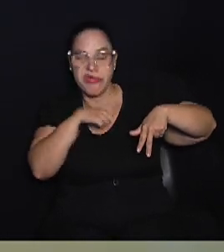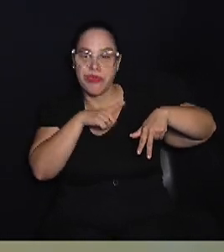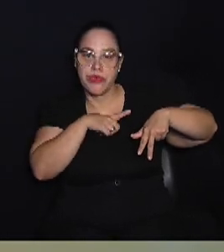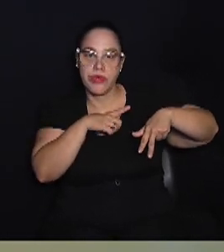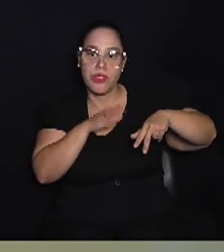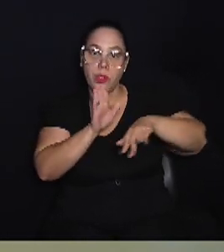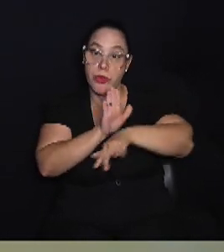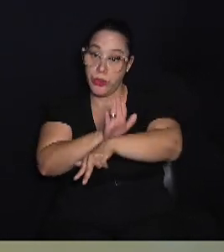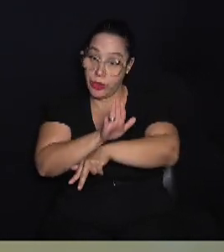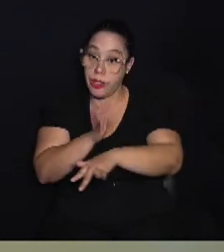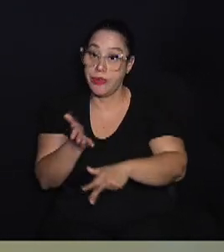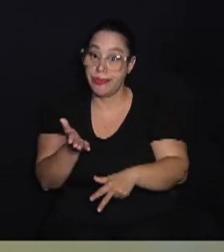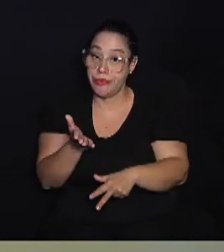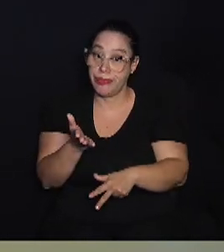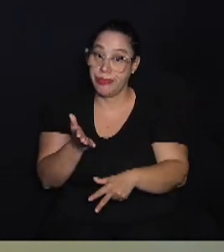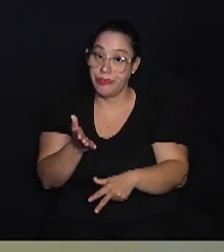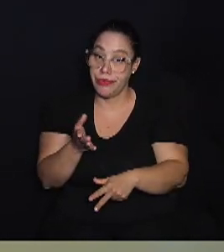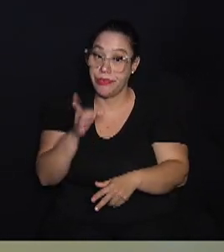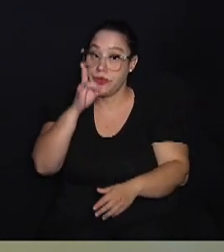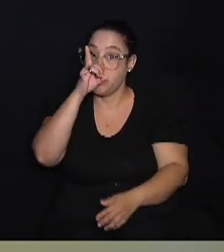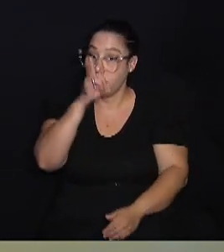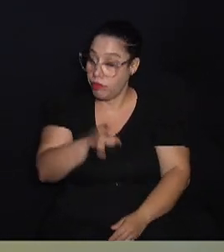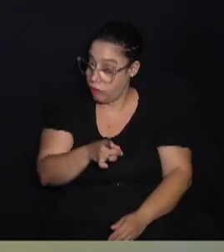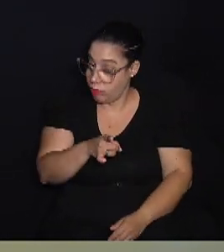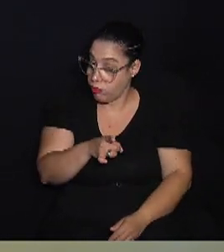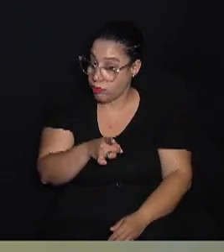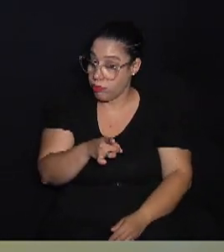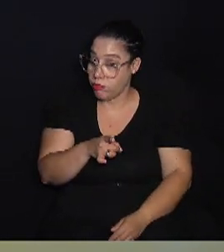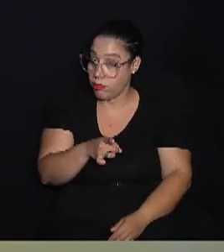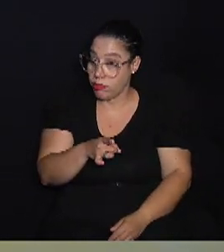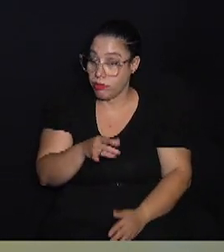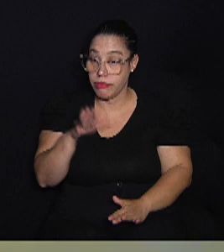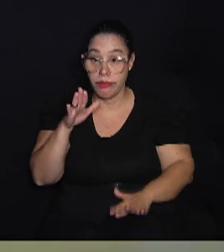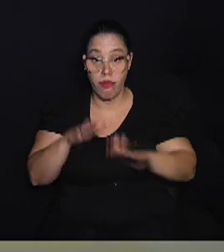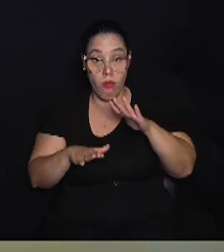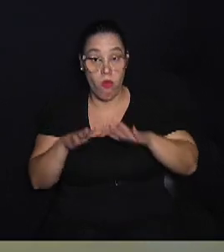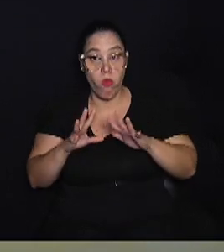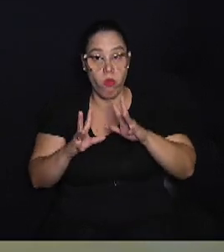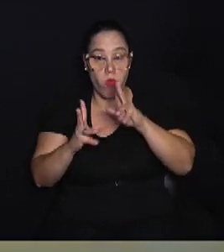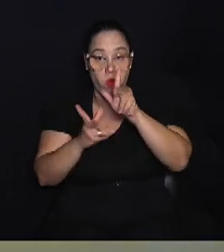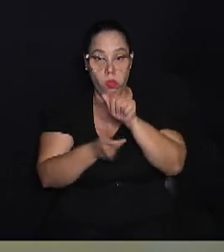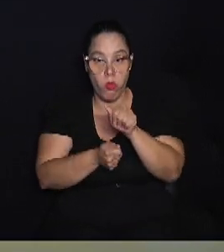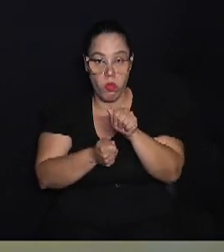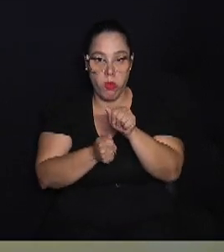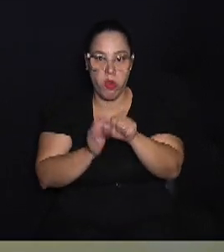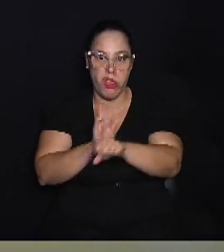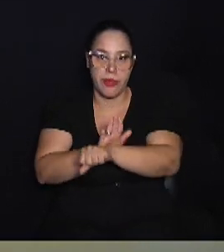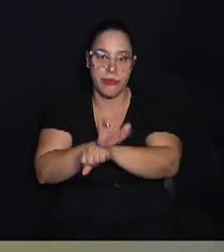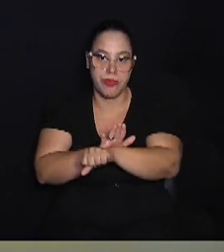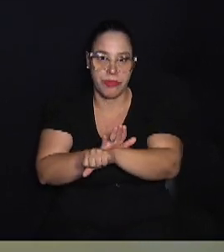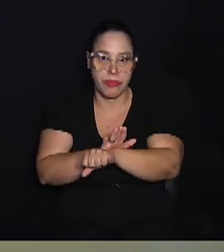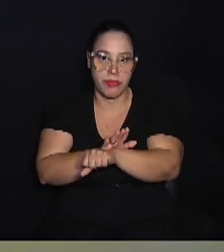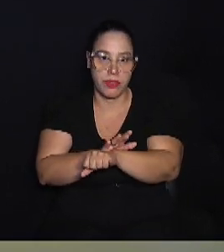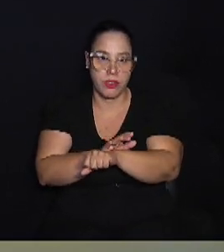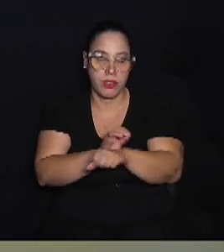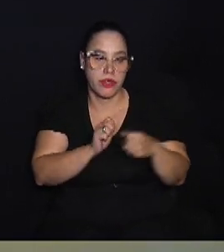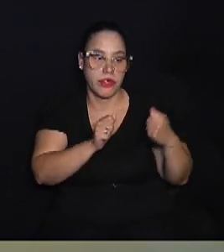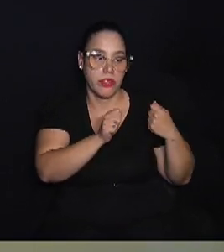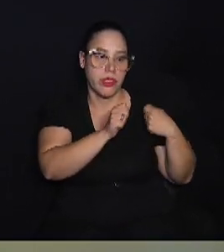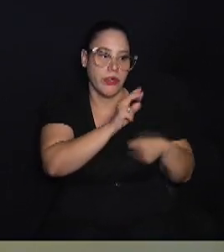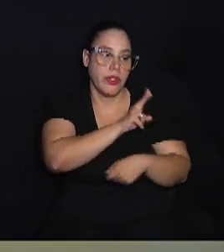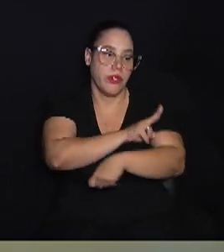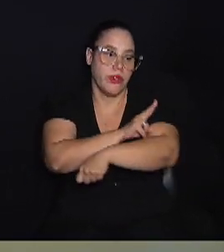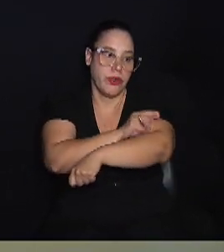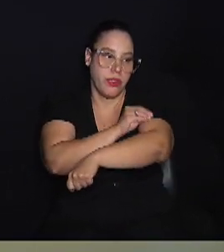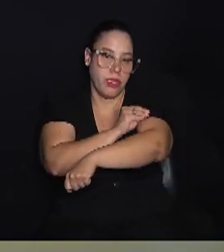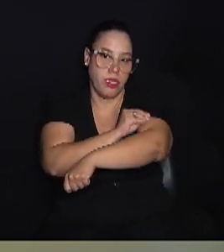ajudar. Uma vez diagnosticado, existem associações no mundo inteiro para ajudar os cuidadores dos pacientes com Alzheimer. Aqui no Brasil é